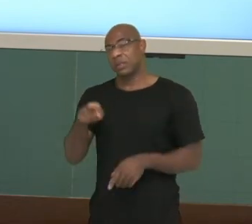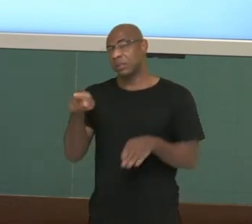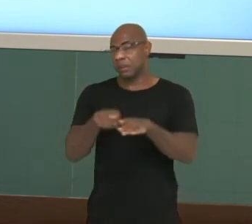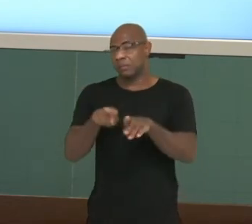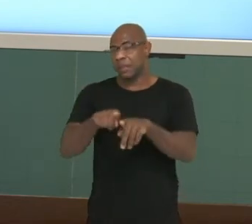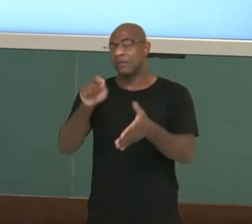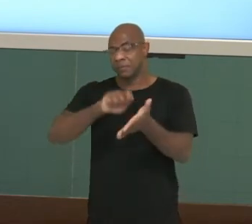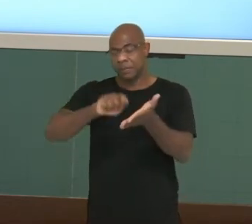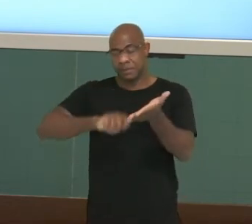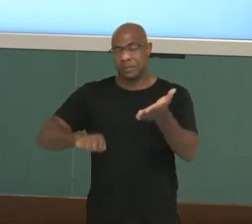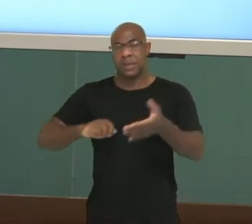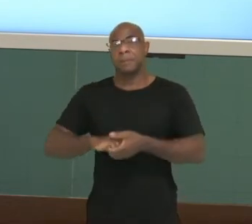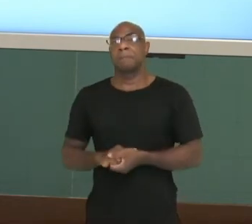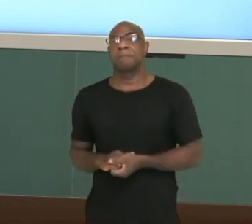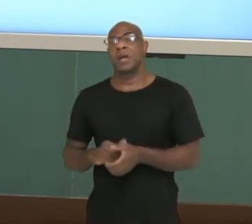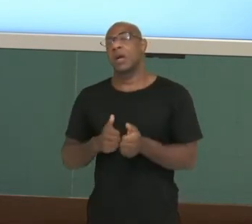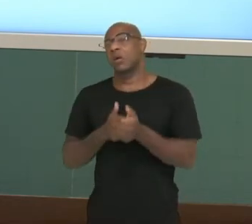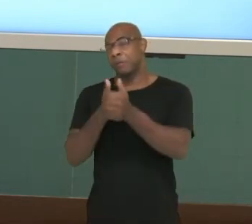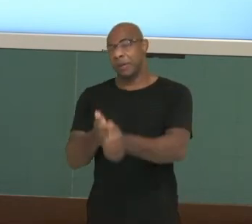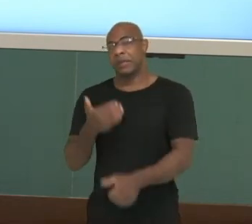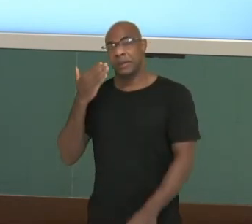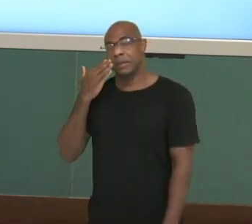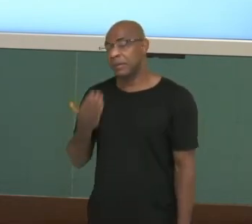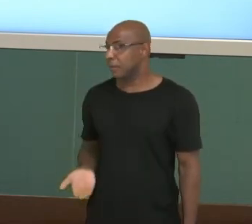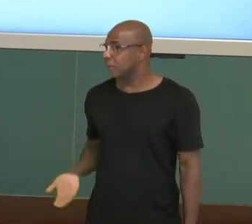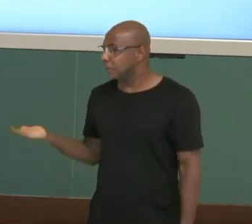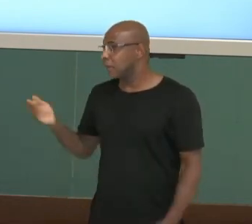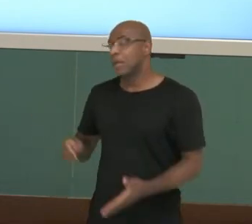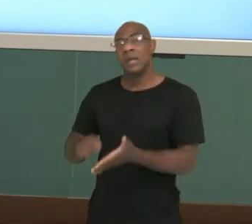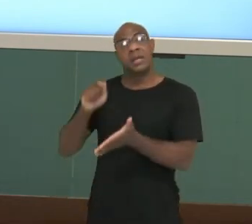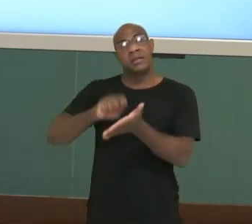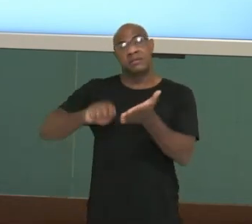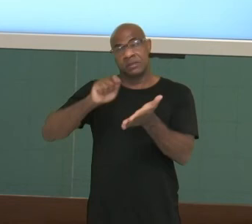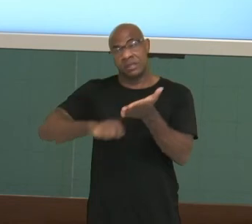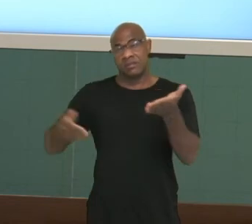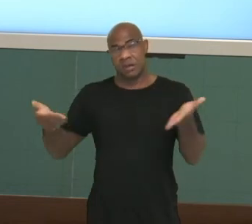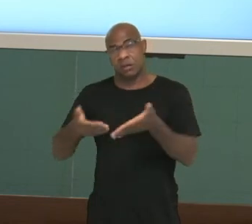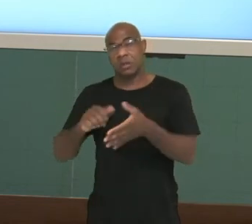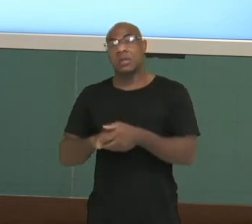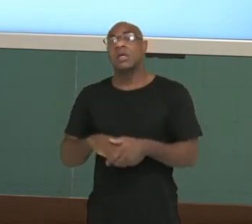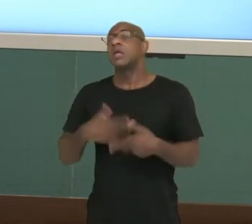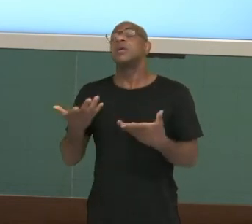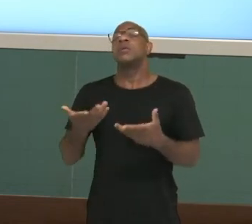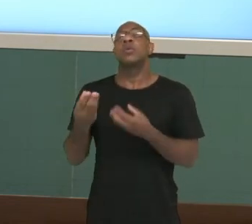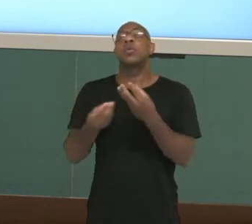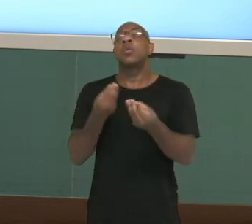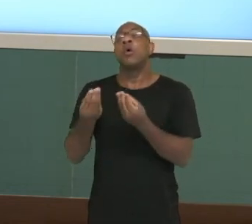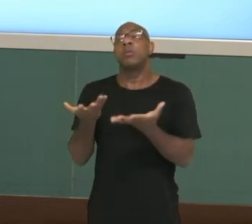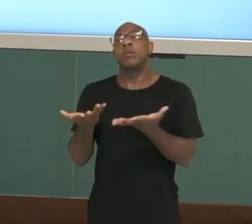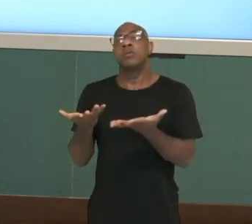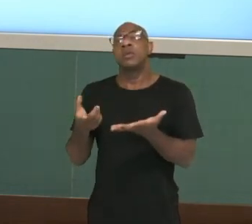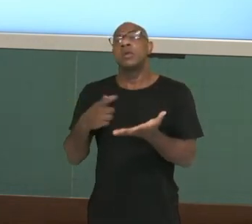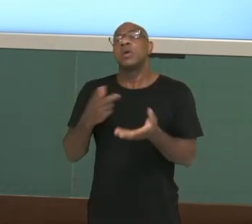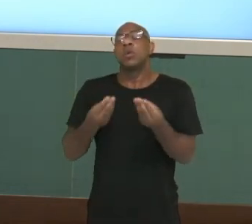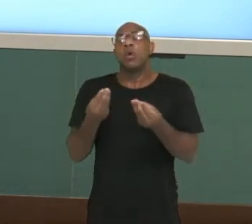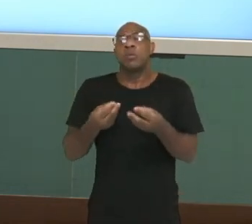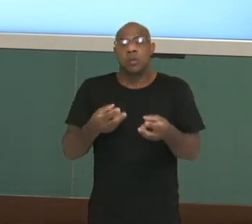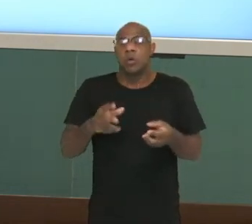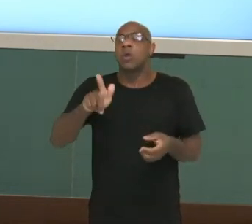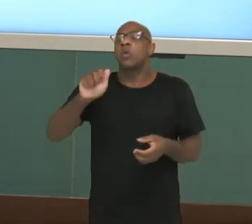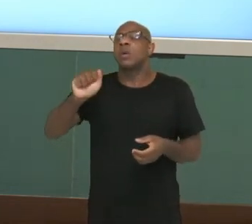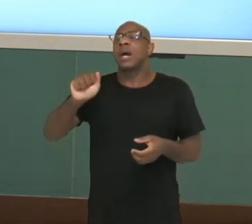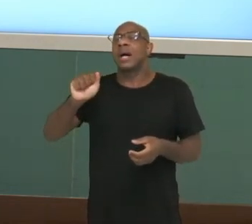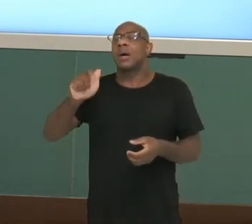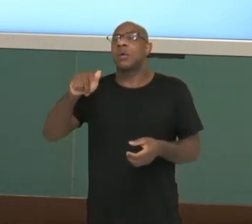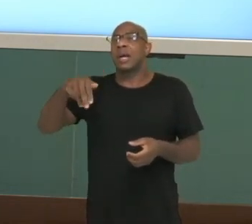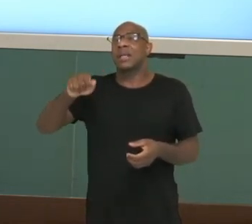aí no seu caderno. Acompanha comigo aqui, Escreva em seu caderno de que forma é extraído o gás natural e qual